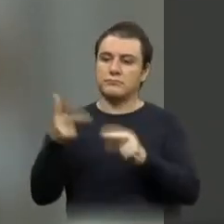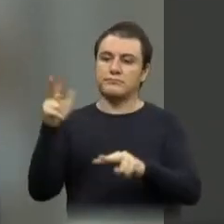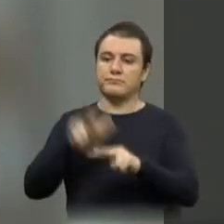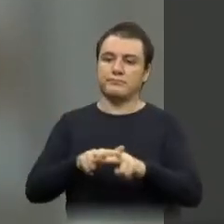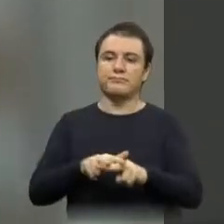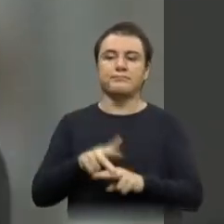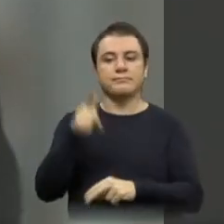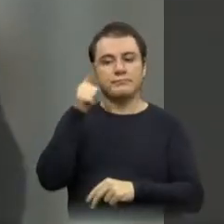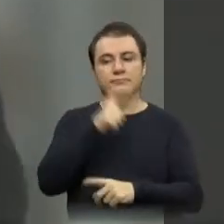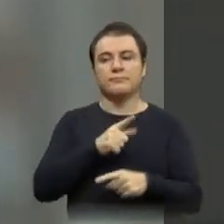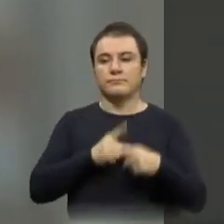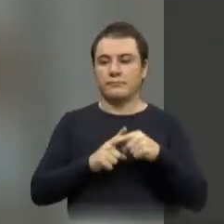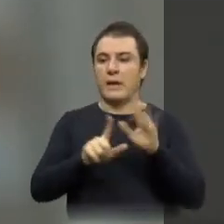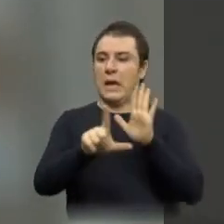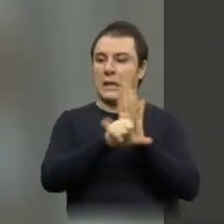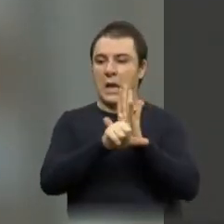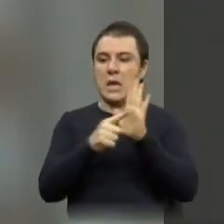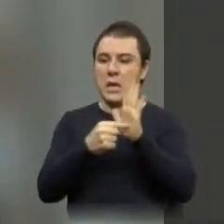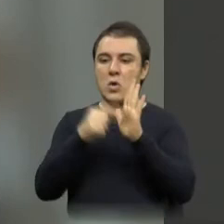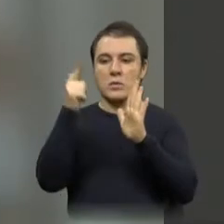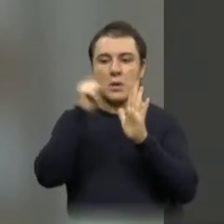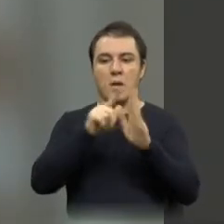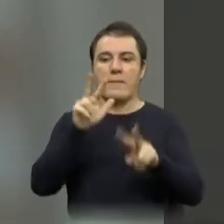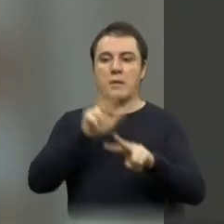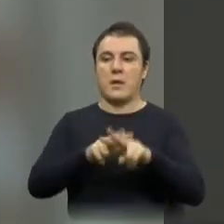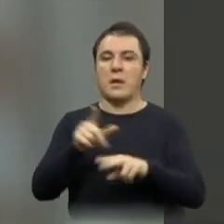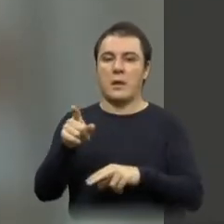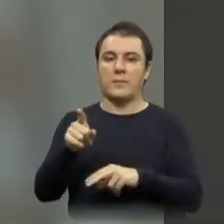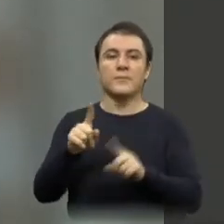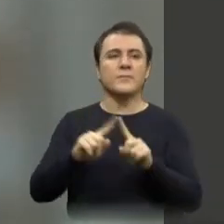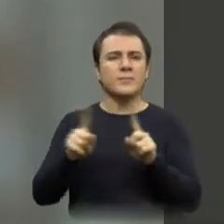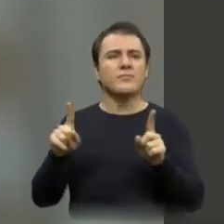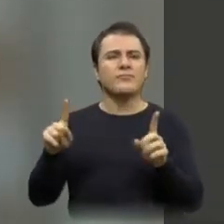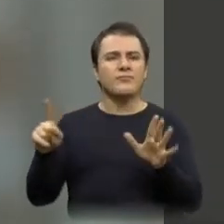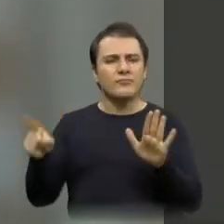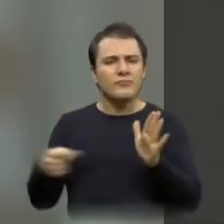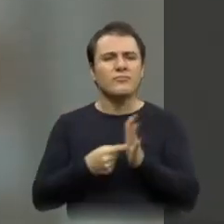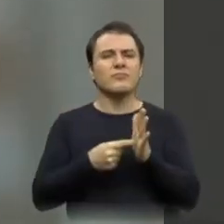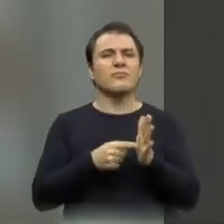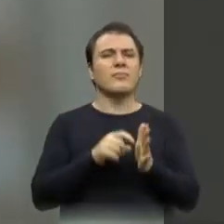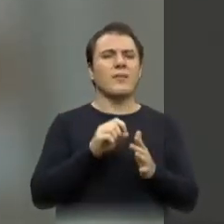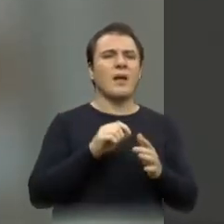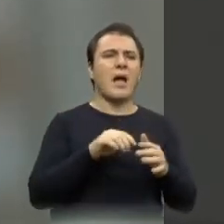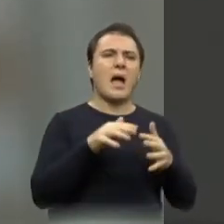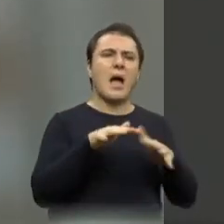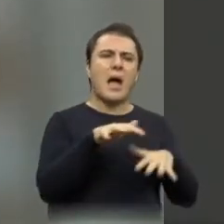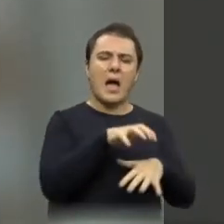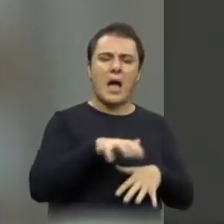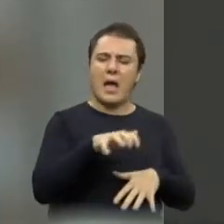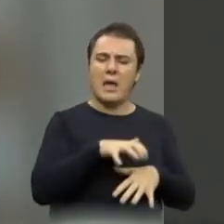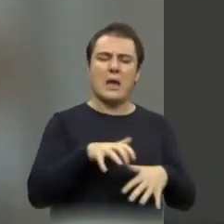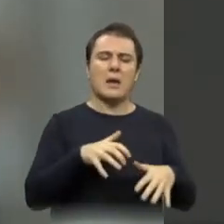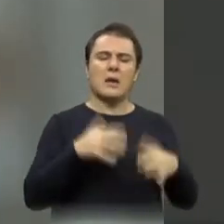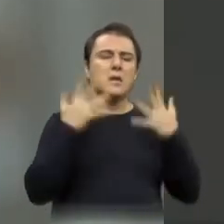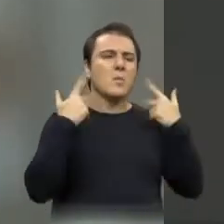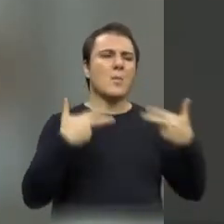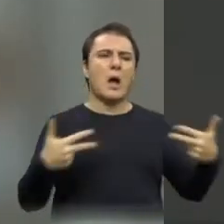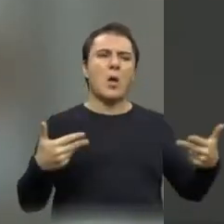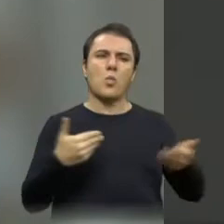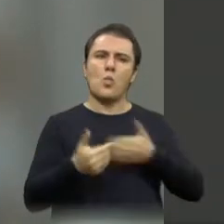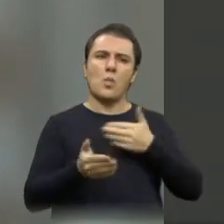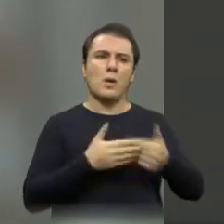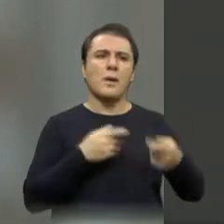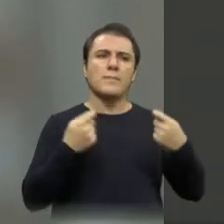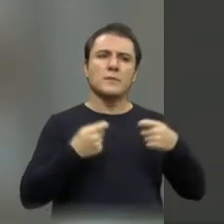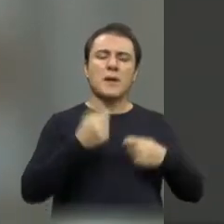para que a lei consiga prender essas pessoas. Então, a denúncia a respeito de animais, Aliás, qualquer denúncia precisa